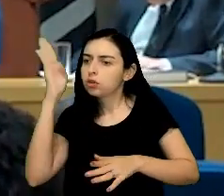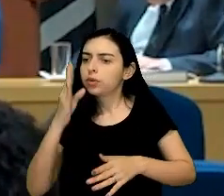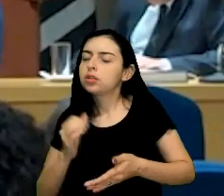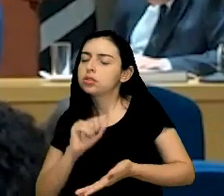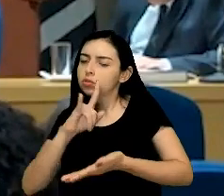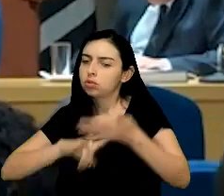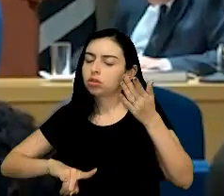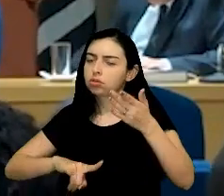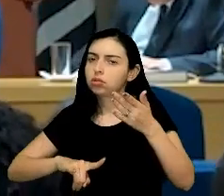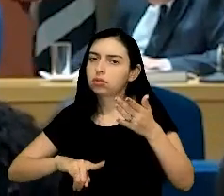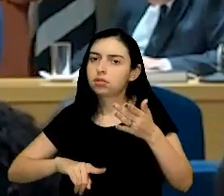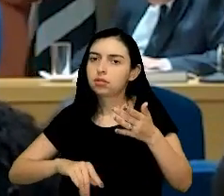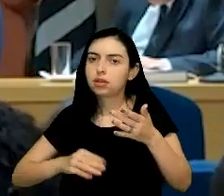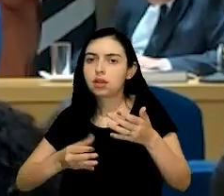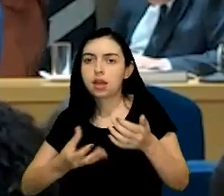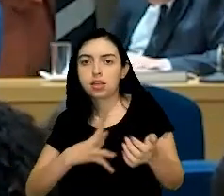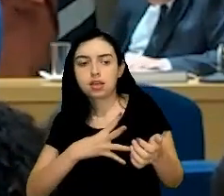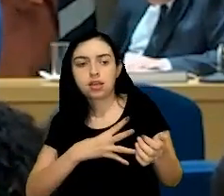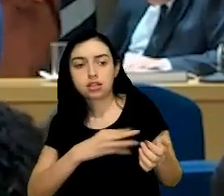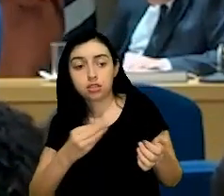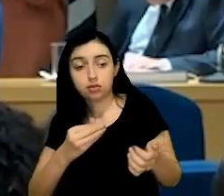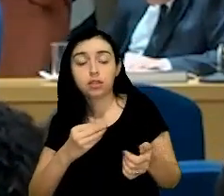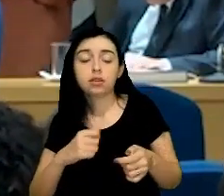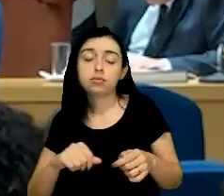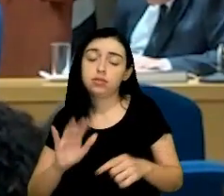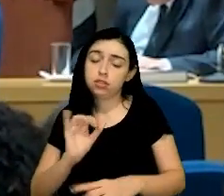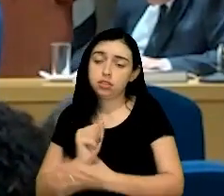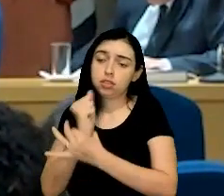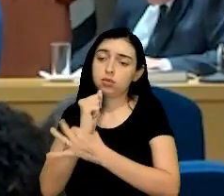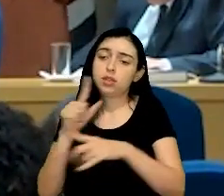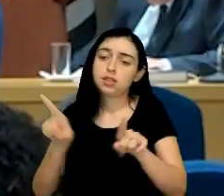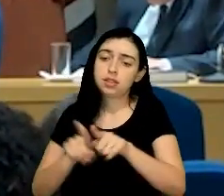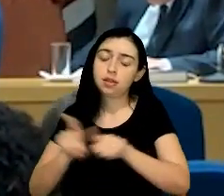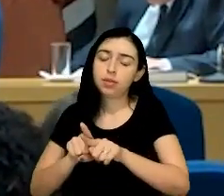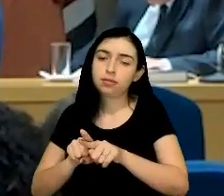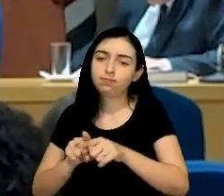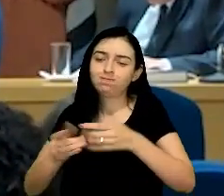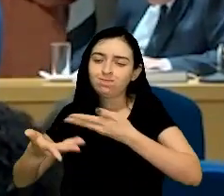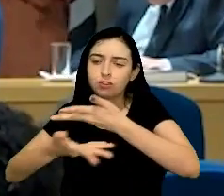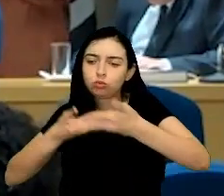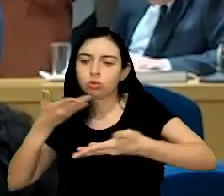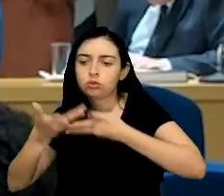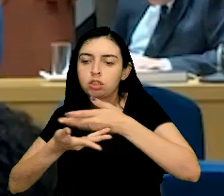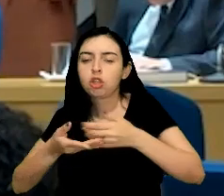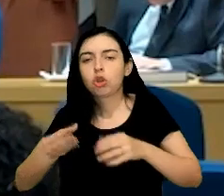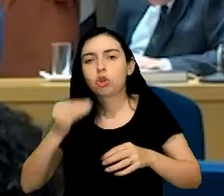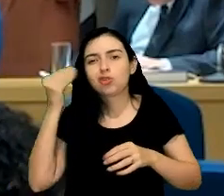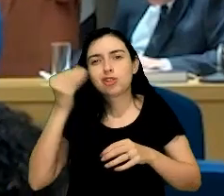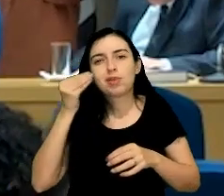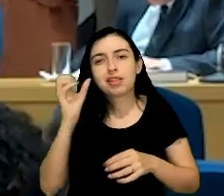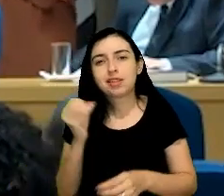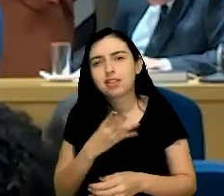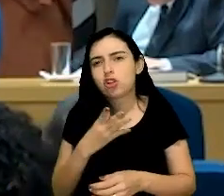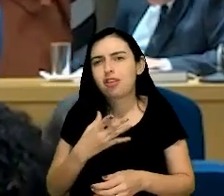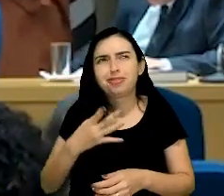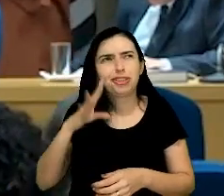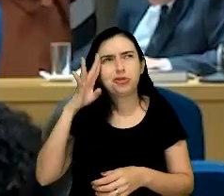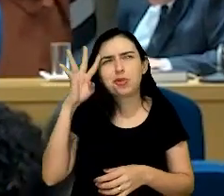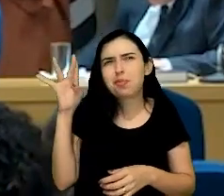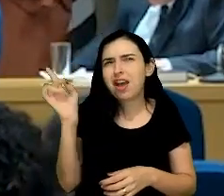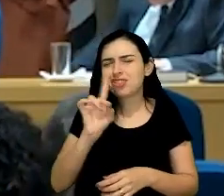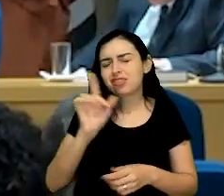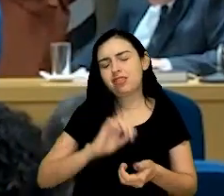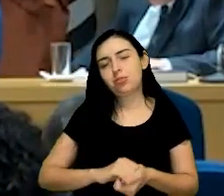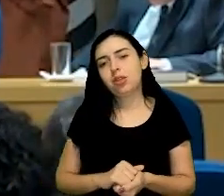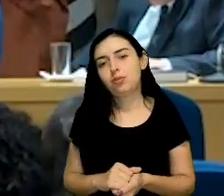estará protegida também. Então, são fluxos novos, novas realidades que nós nem imaginamos, né, que tenha